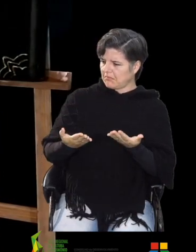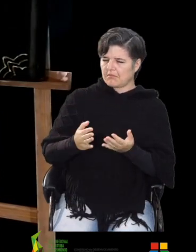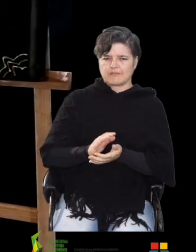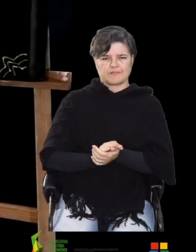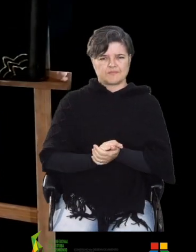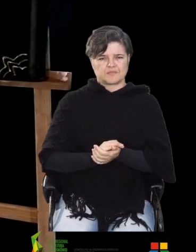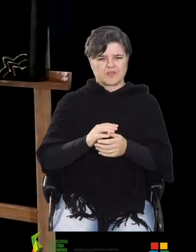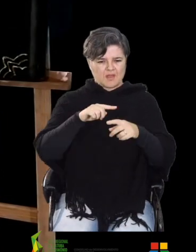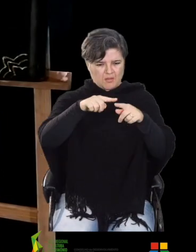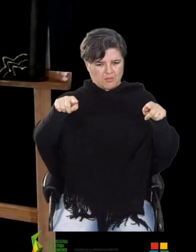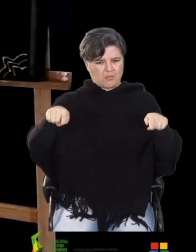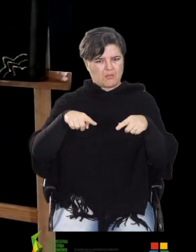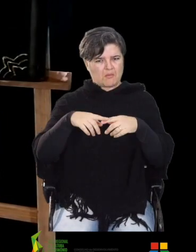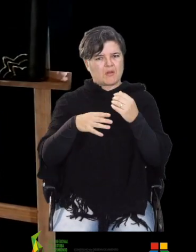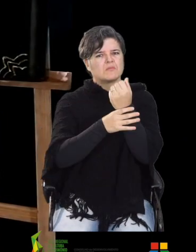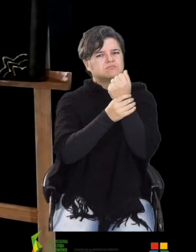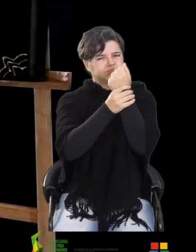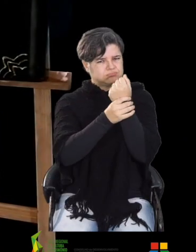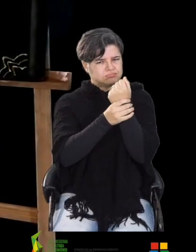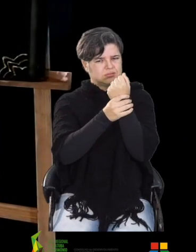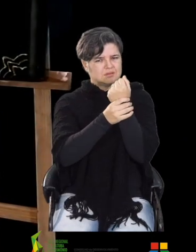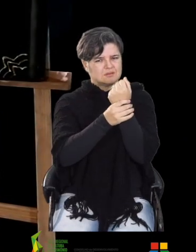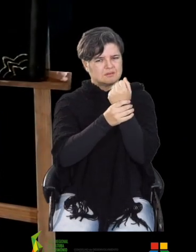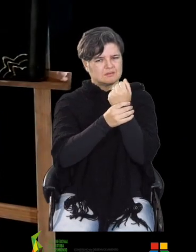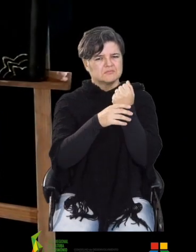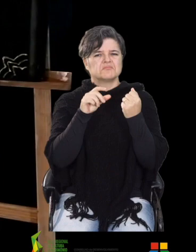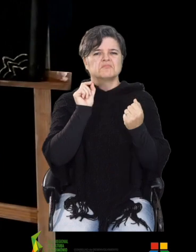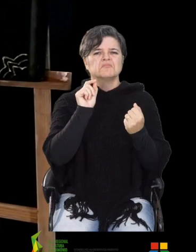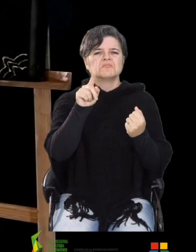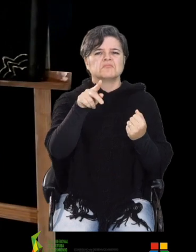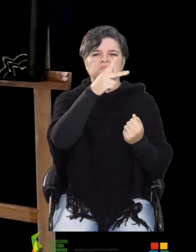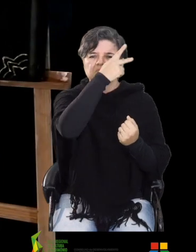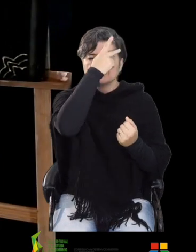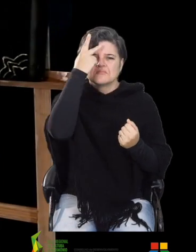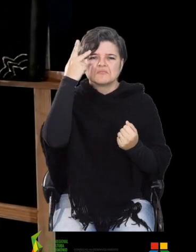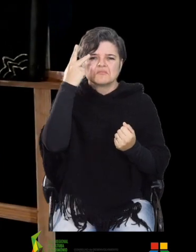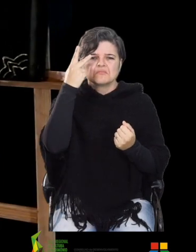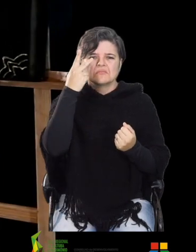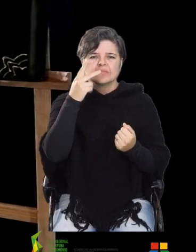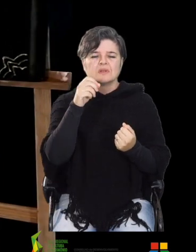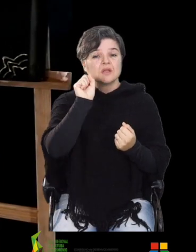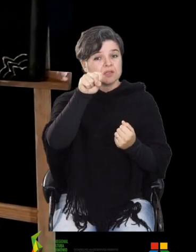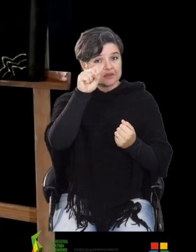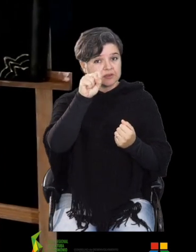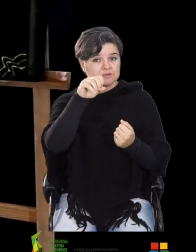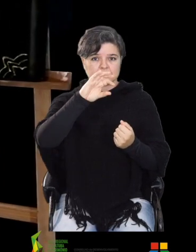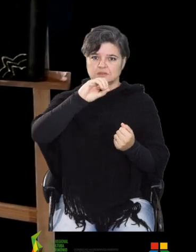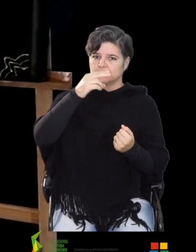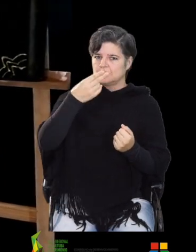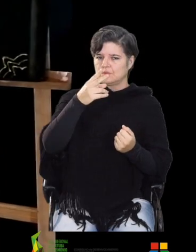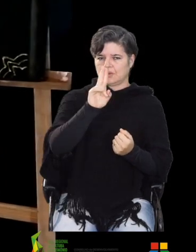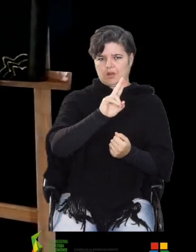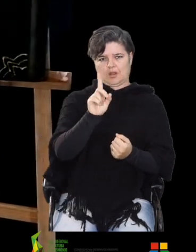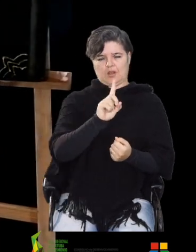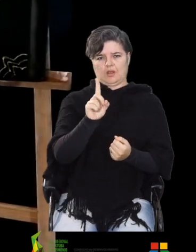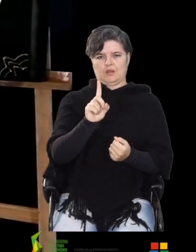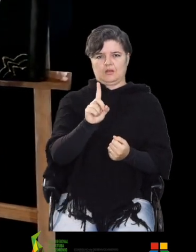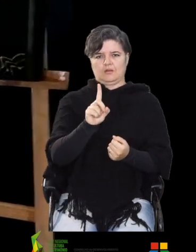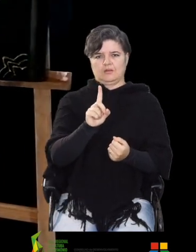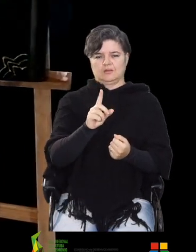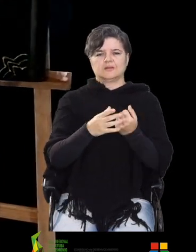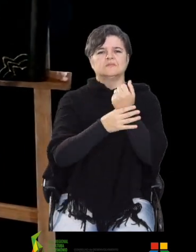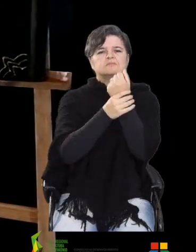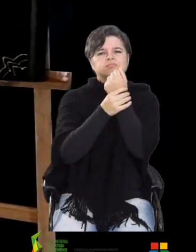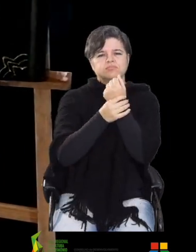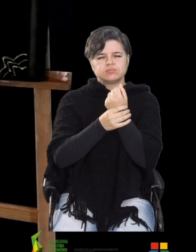césar e o que vocês acham que há quem ache que pesa tivesse